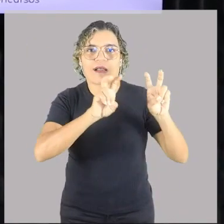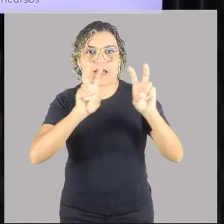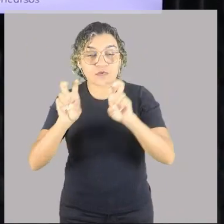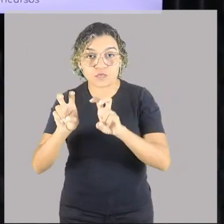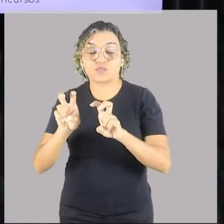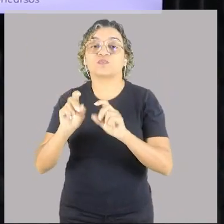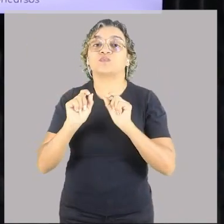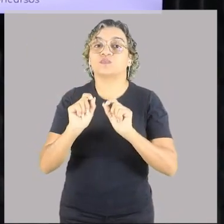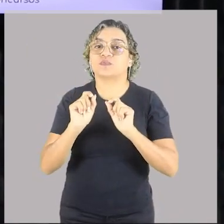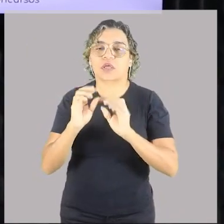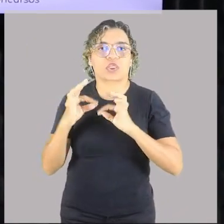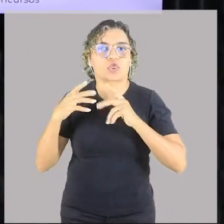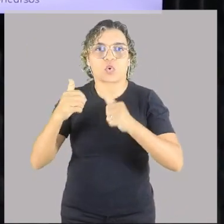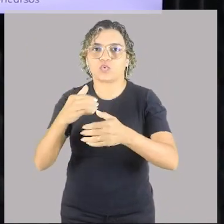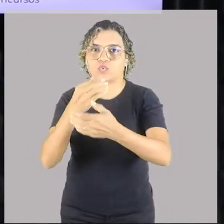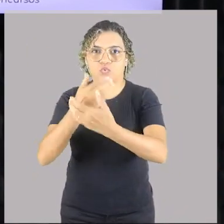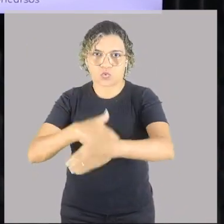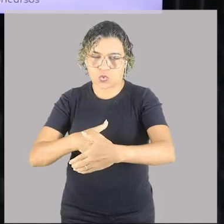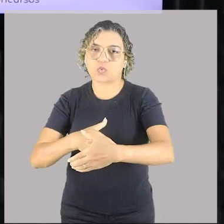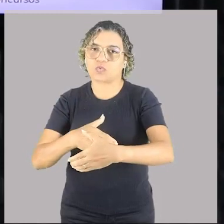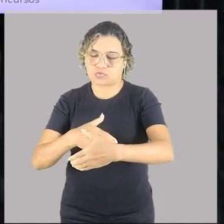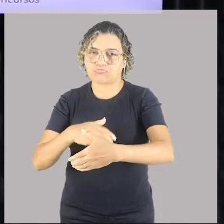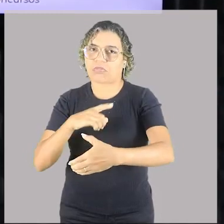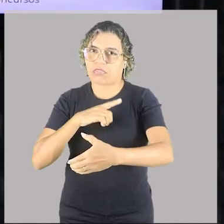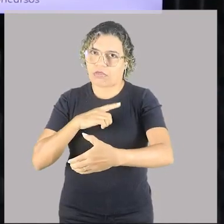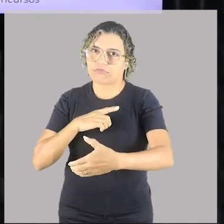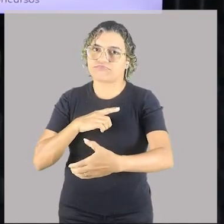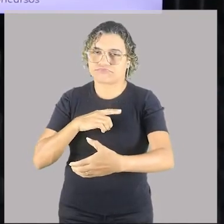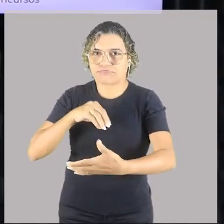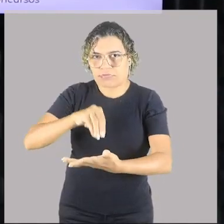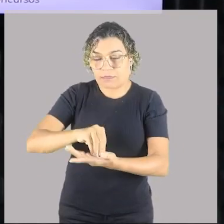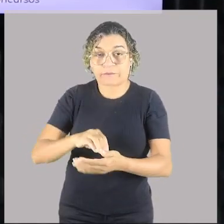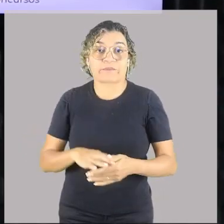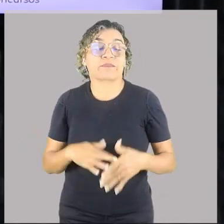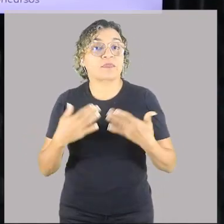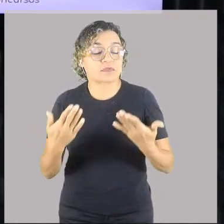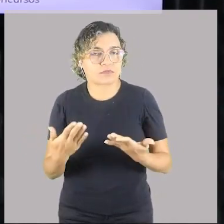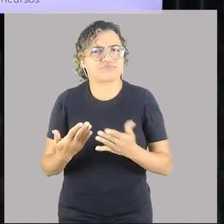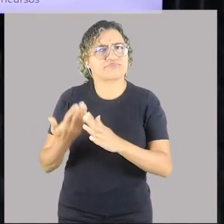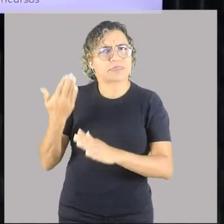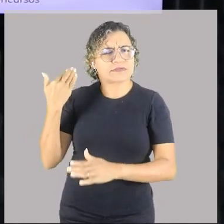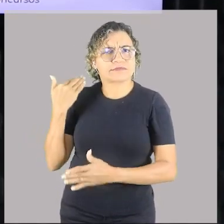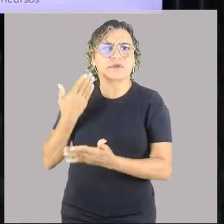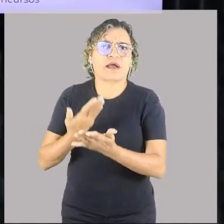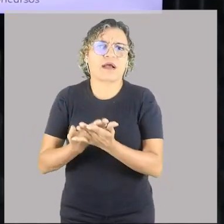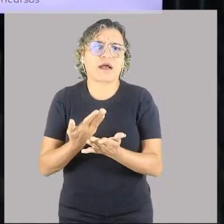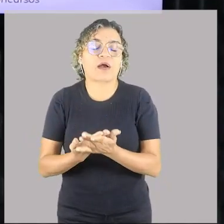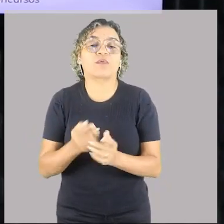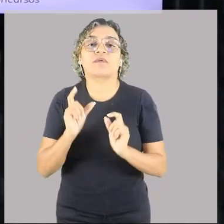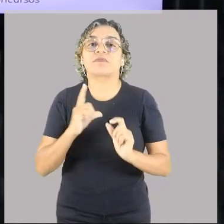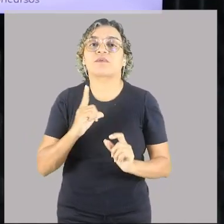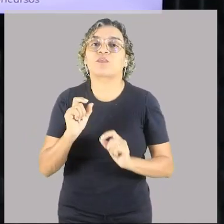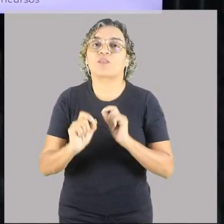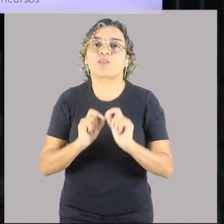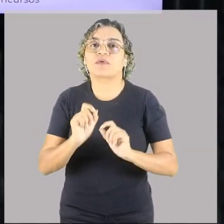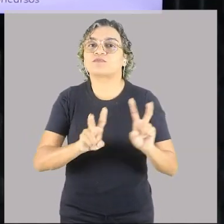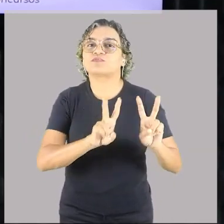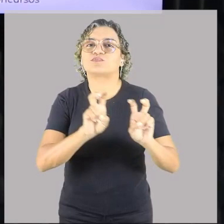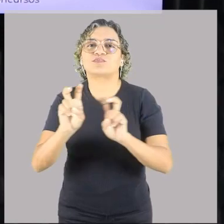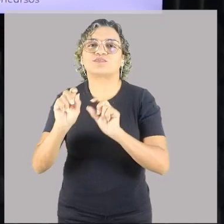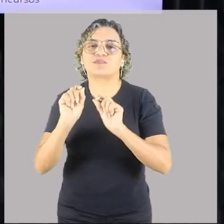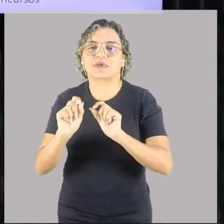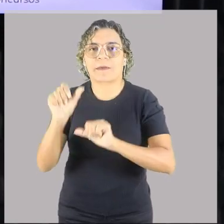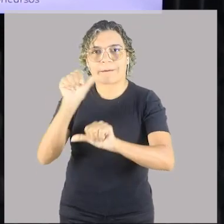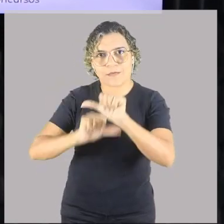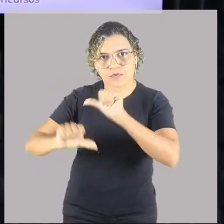todos os concursos acabam por abordar. Lembrando a vocês que na última aula nós estávamos abordando questões